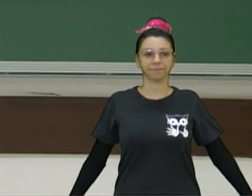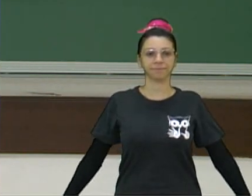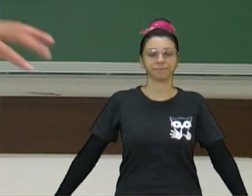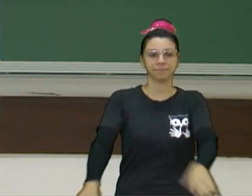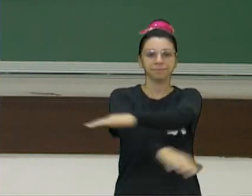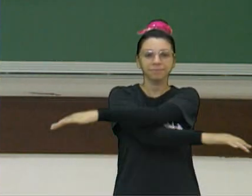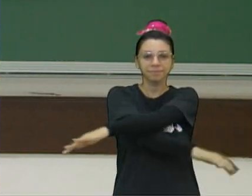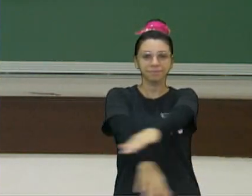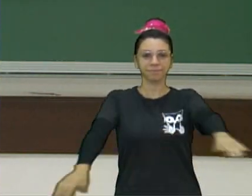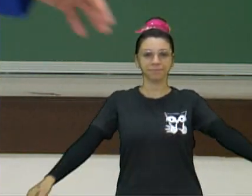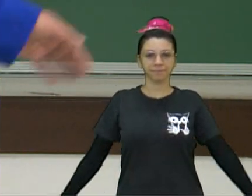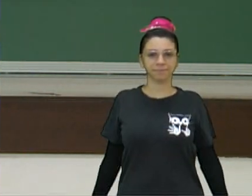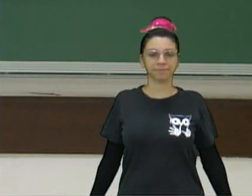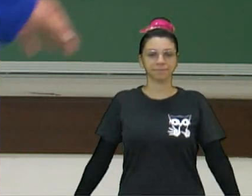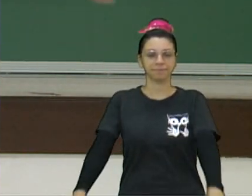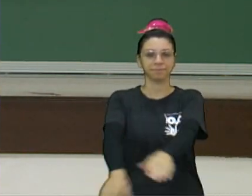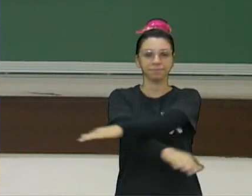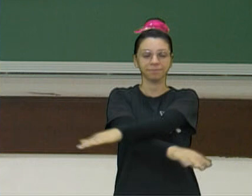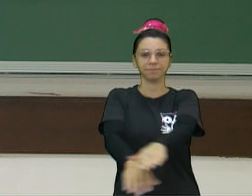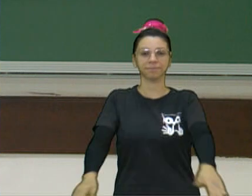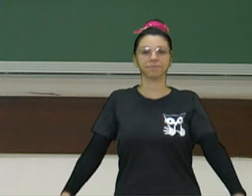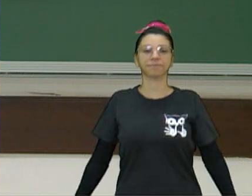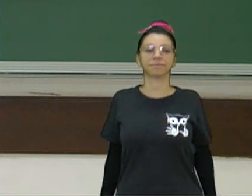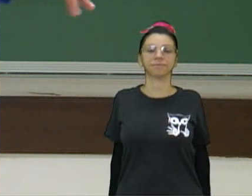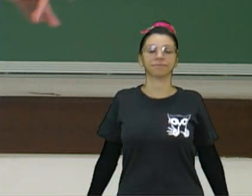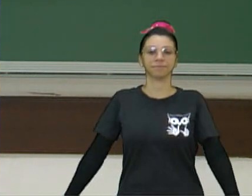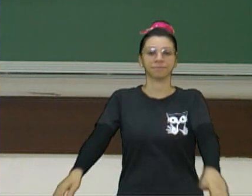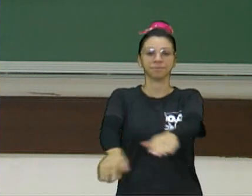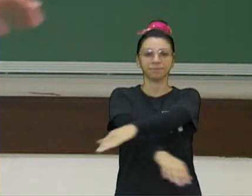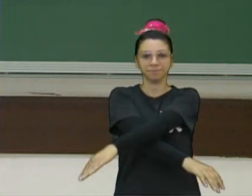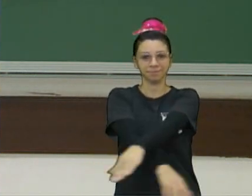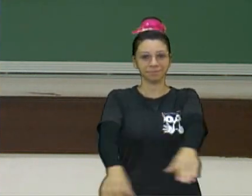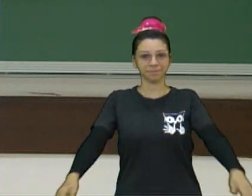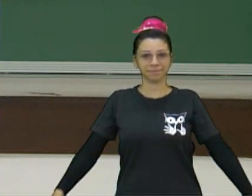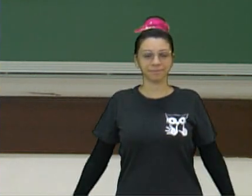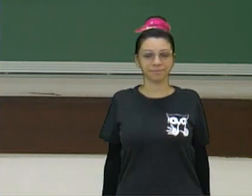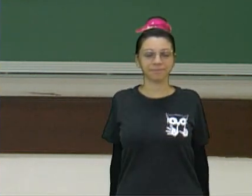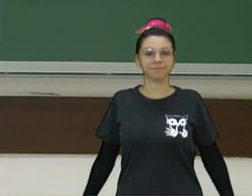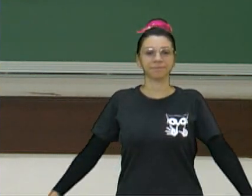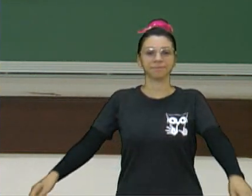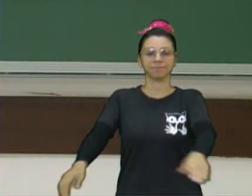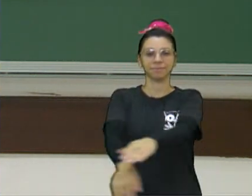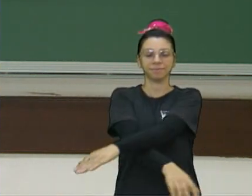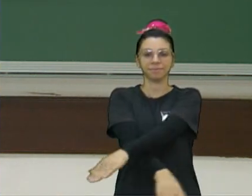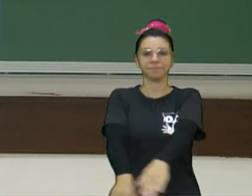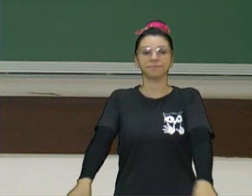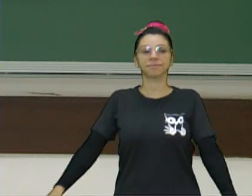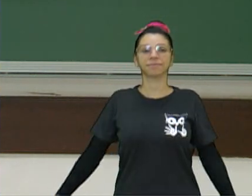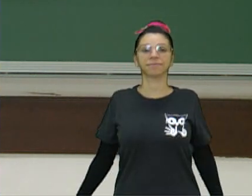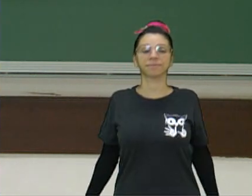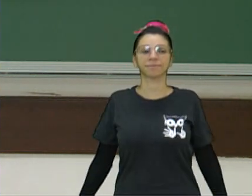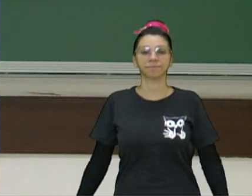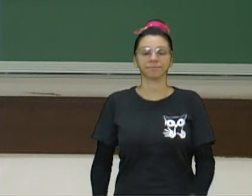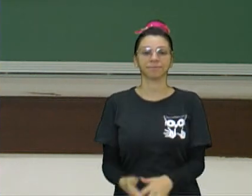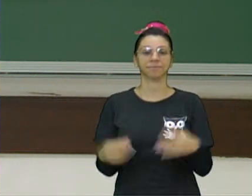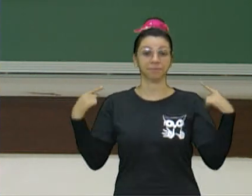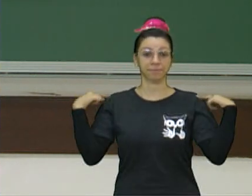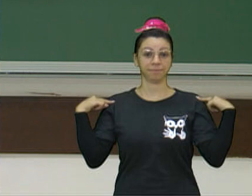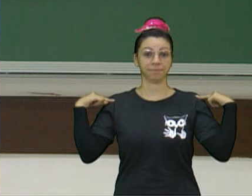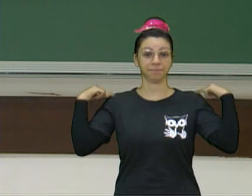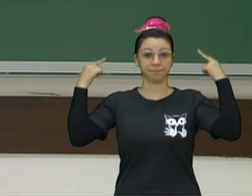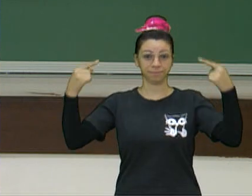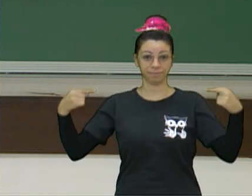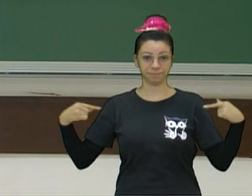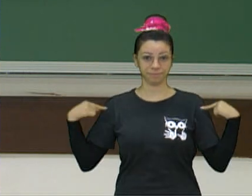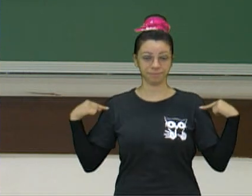lá. Mexe os braços para frente, mexe os braços atrás, olha ali, ó. Joga os ombros lá à